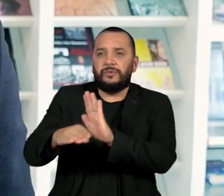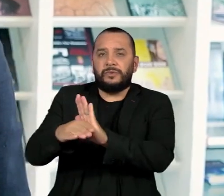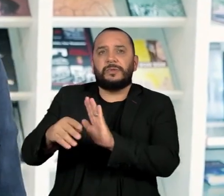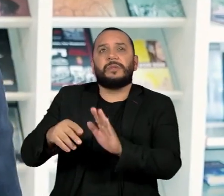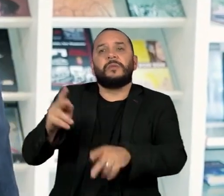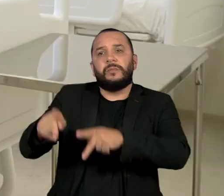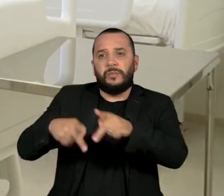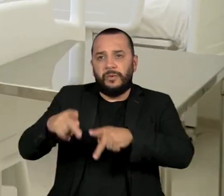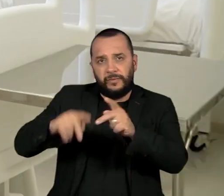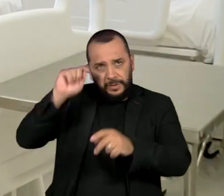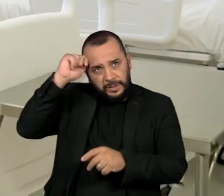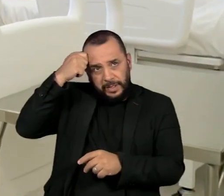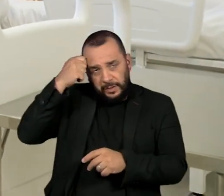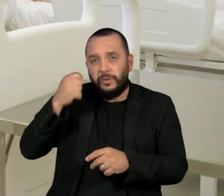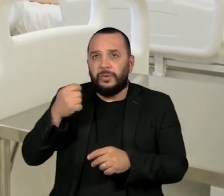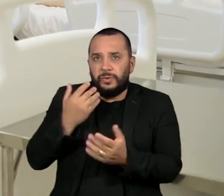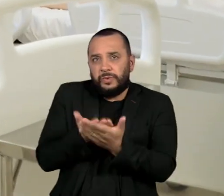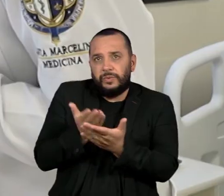sejam condizentes com a realidade.